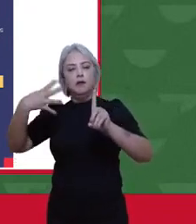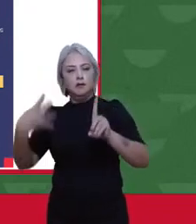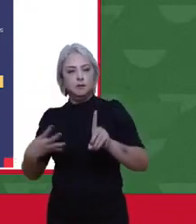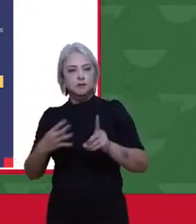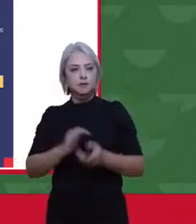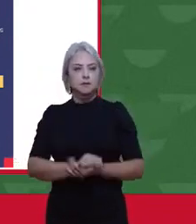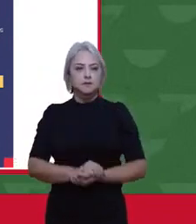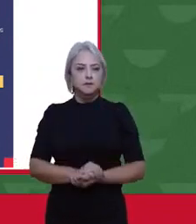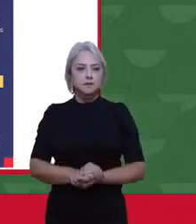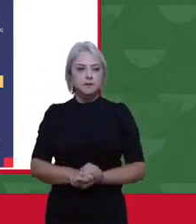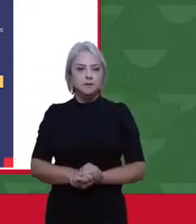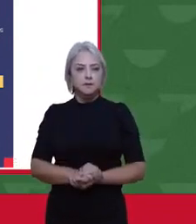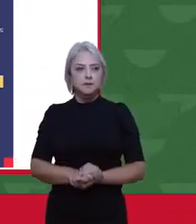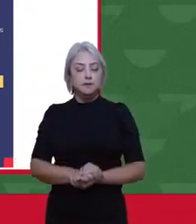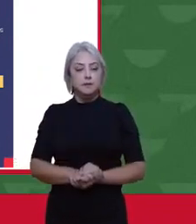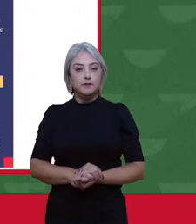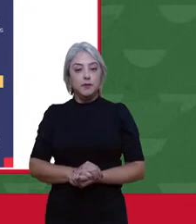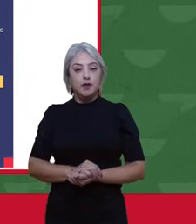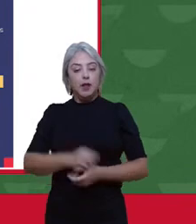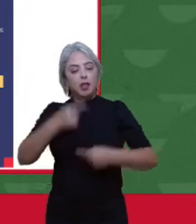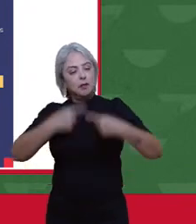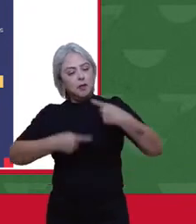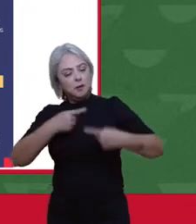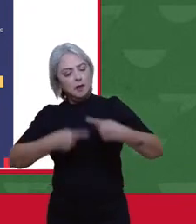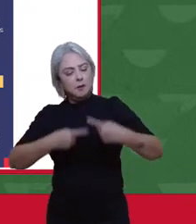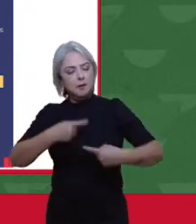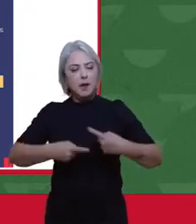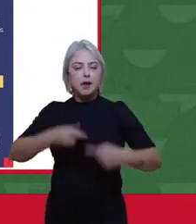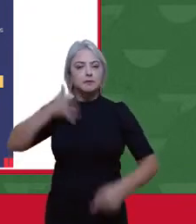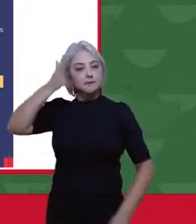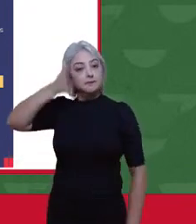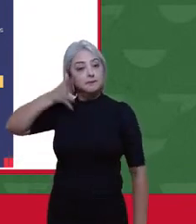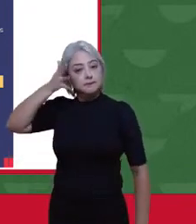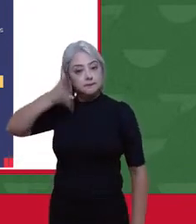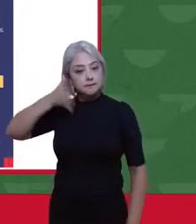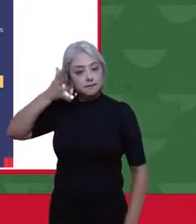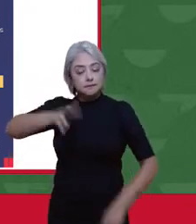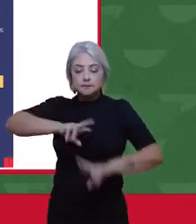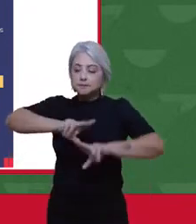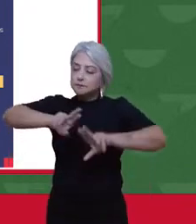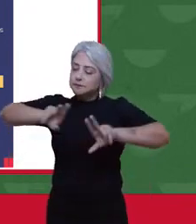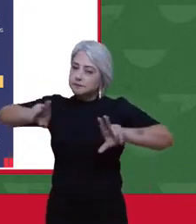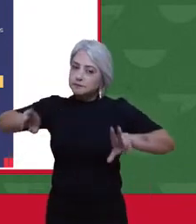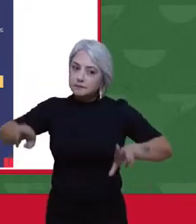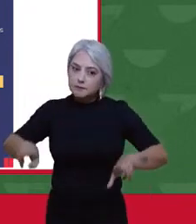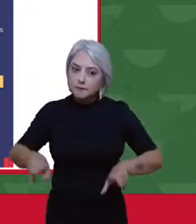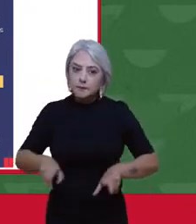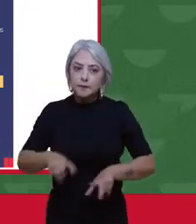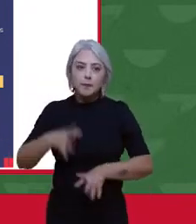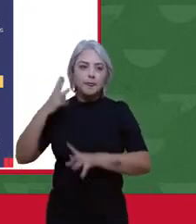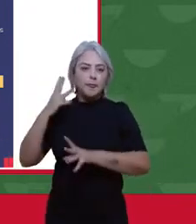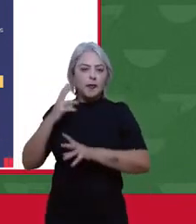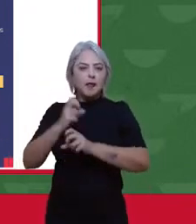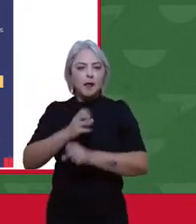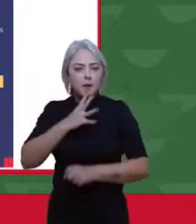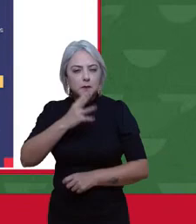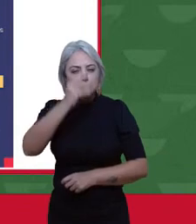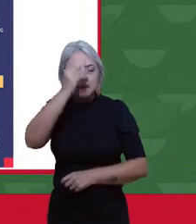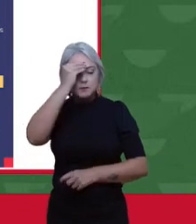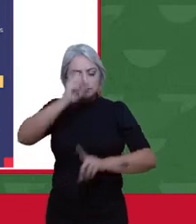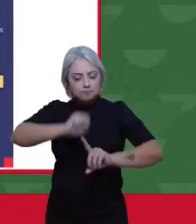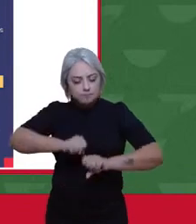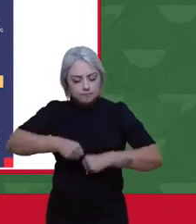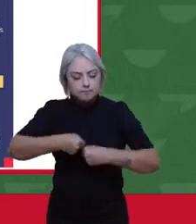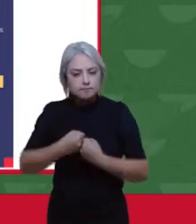LGBTQIA+. Vários debates, várias palestras, muito acúmulo para